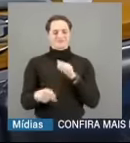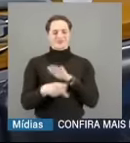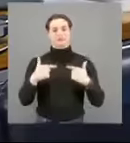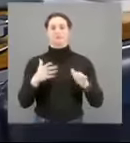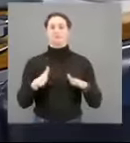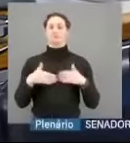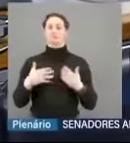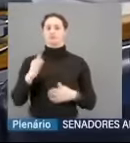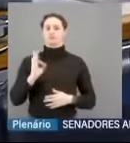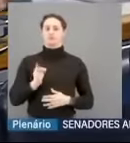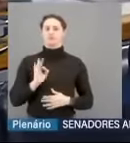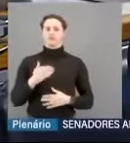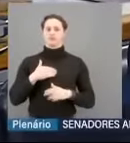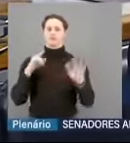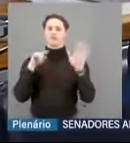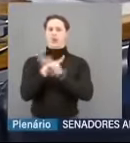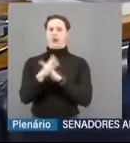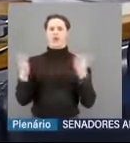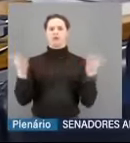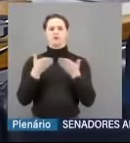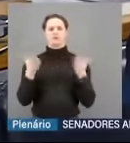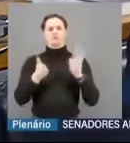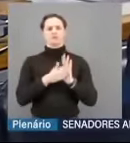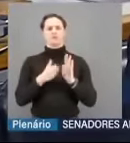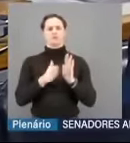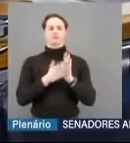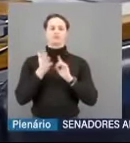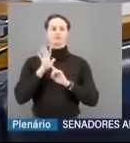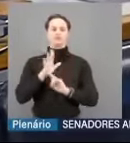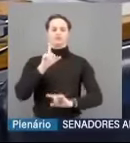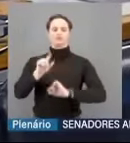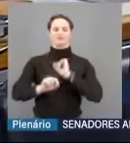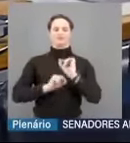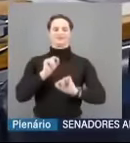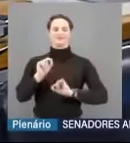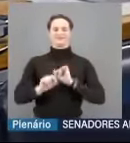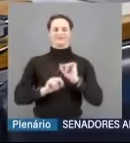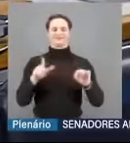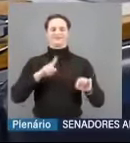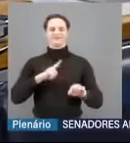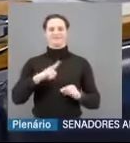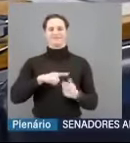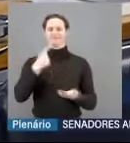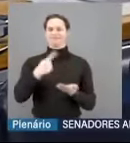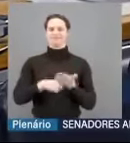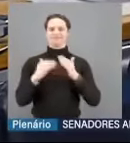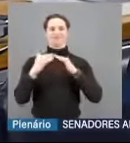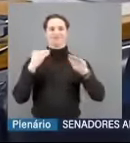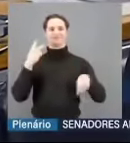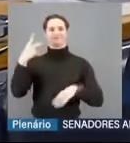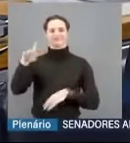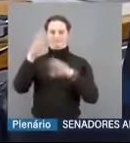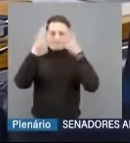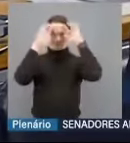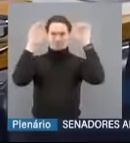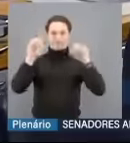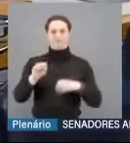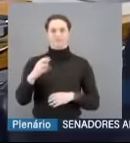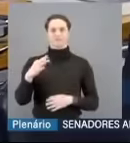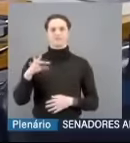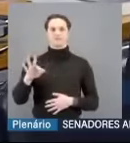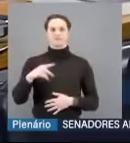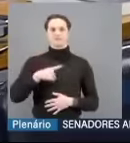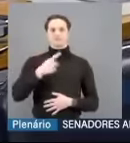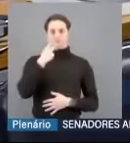quero entender... Eu fiz essa pergunta propositadamente para demonstrar que ele está descumprindo a decisão do Supremo Tribunal Federal e falo